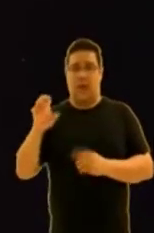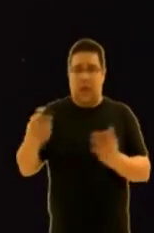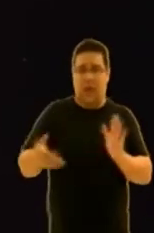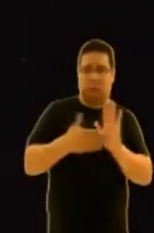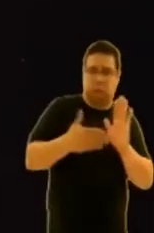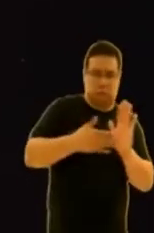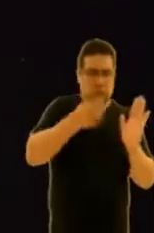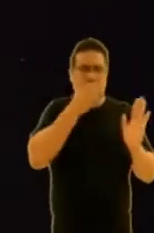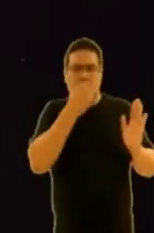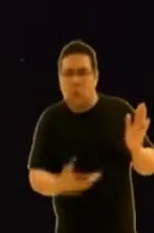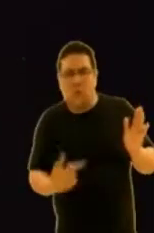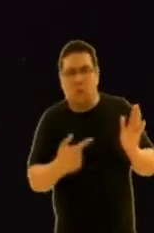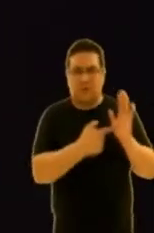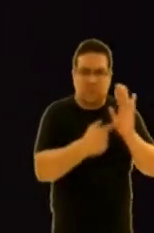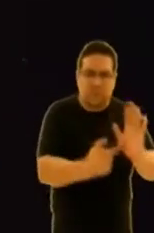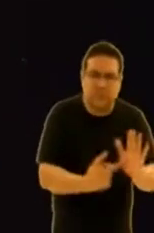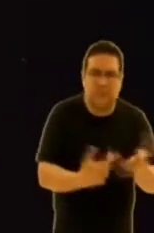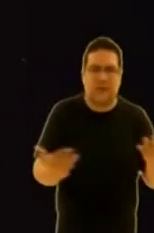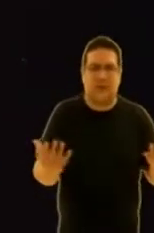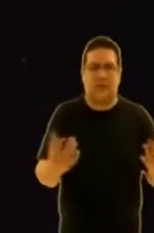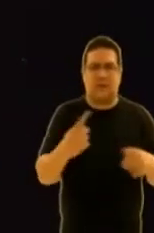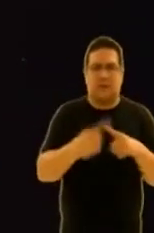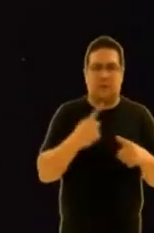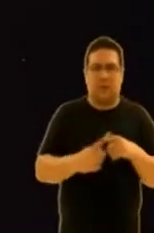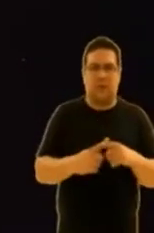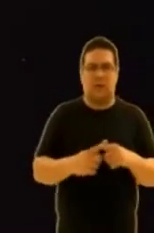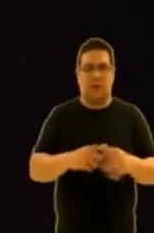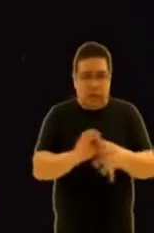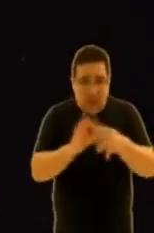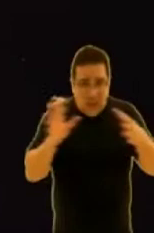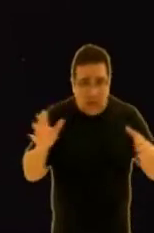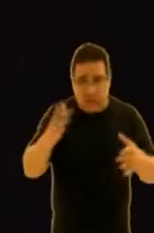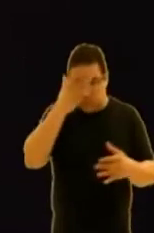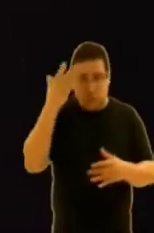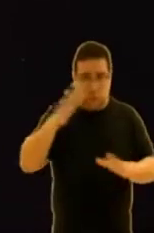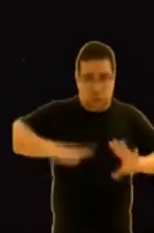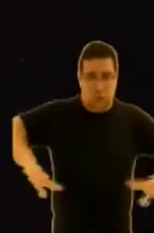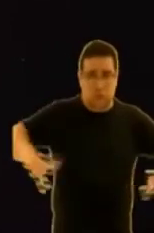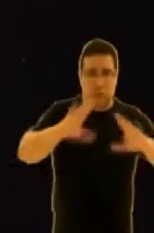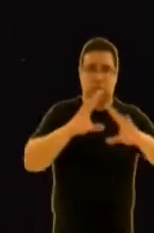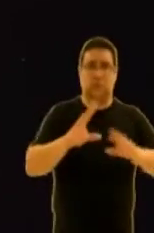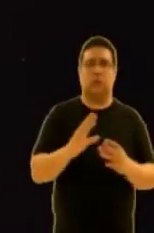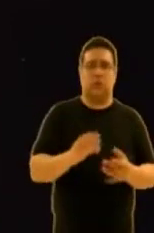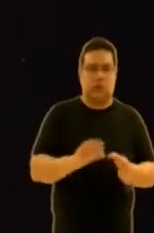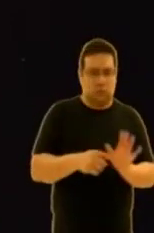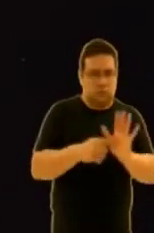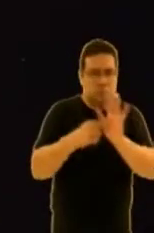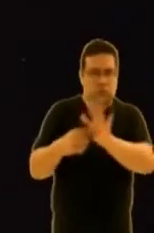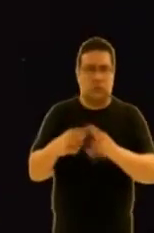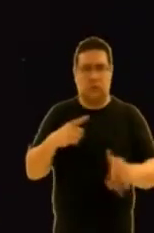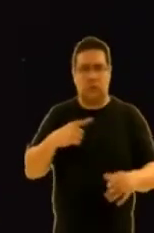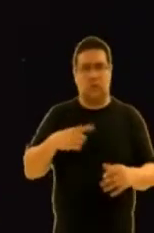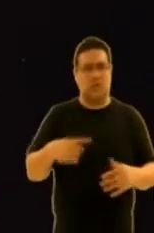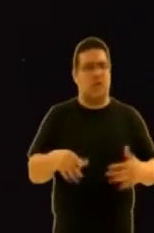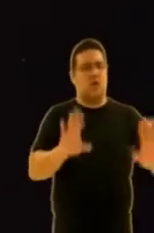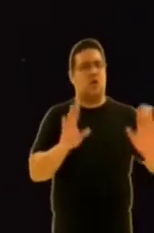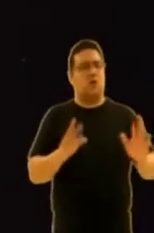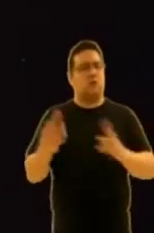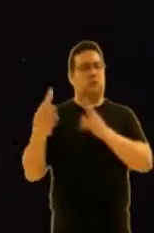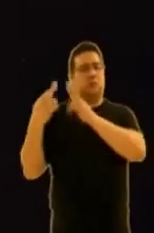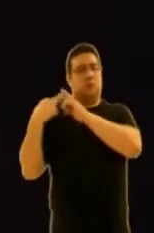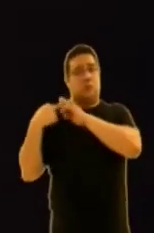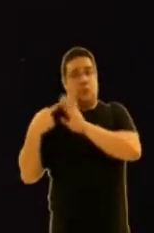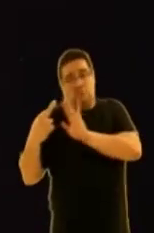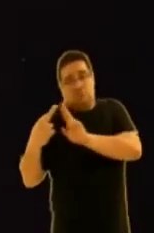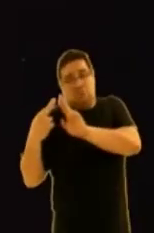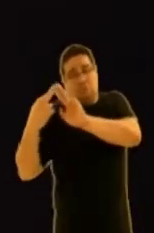que promovia a democratização da gestão ou se não, se era um programa que promovia a desresponsabilização do